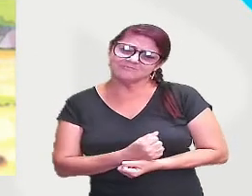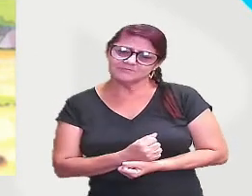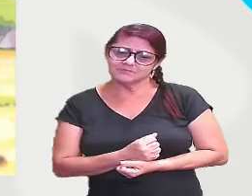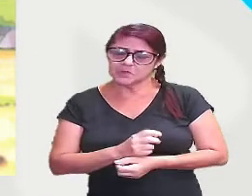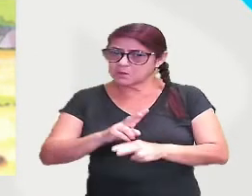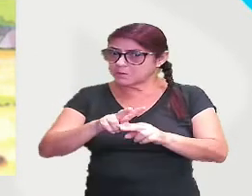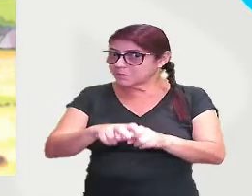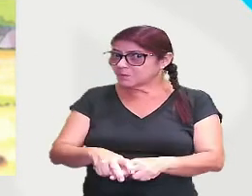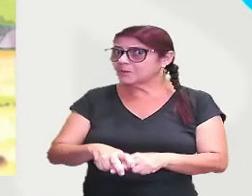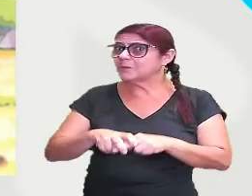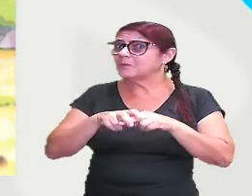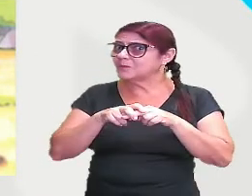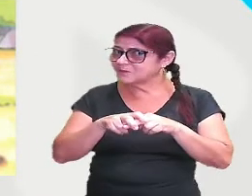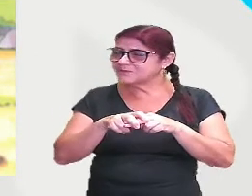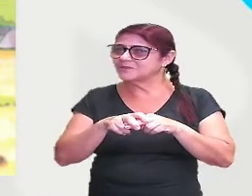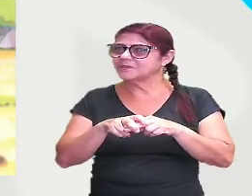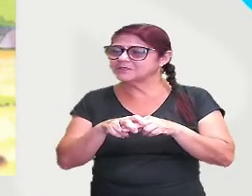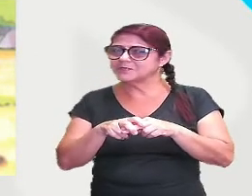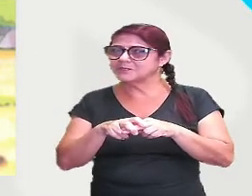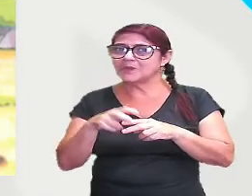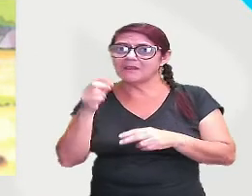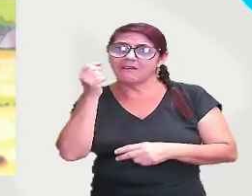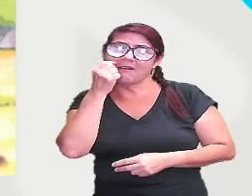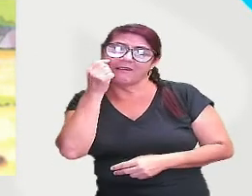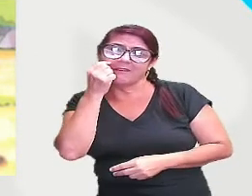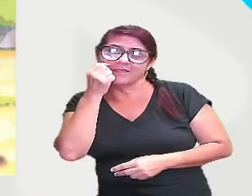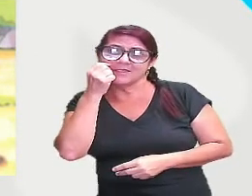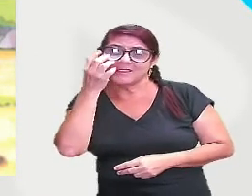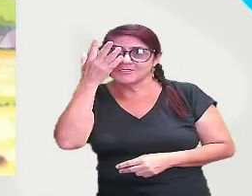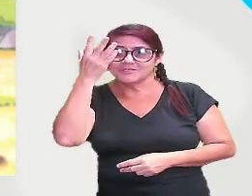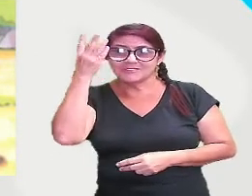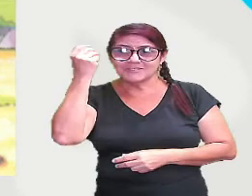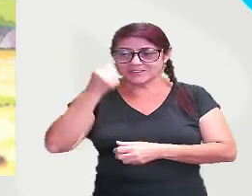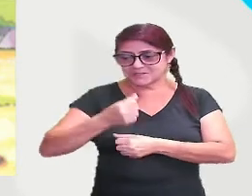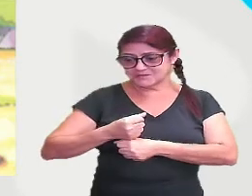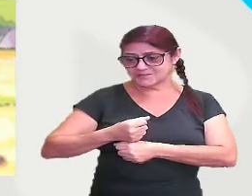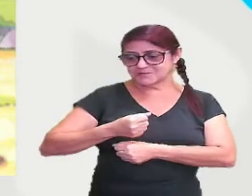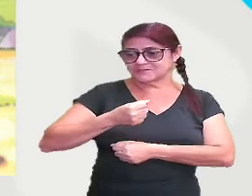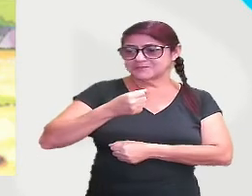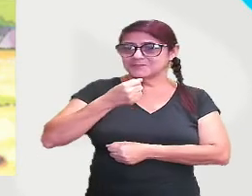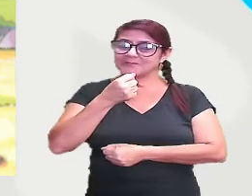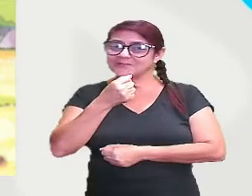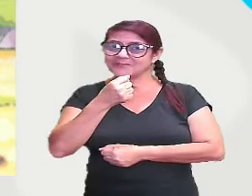Por isso, Chiquita não se esquece mais de sua sombrinha.